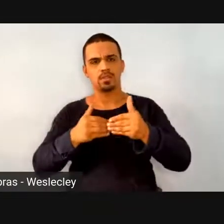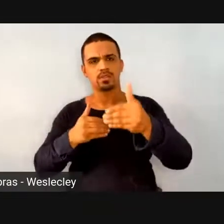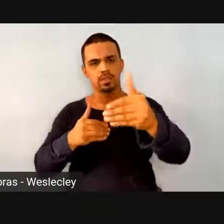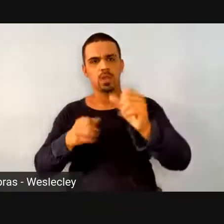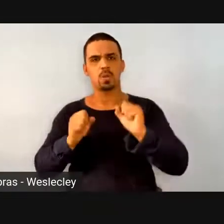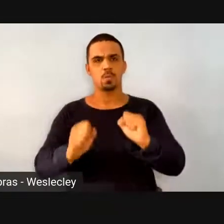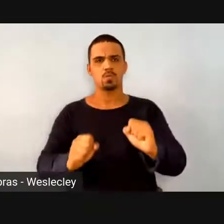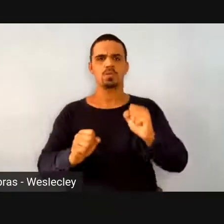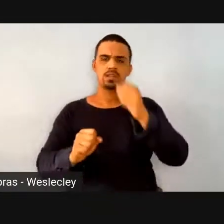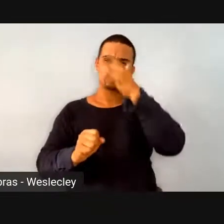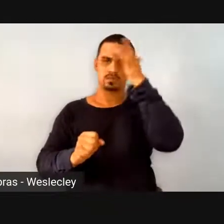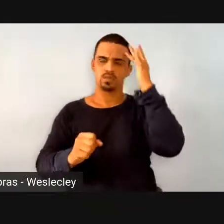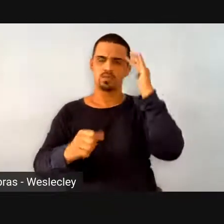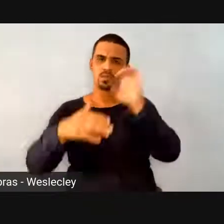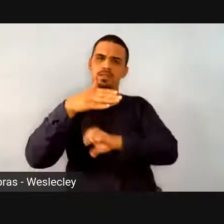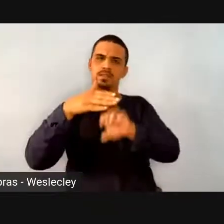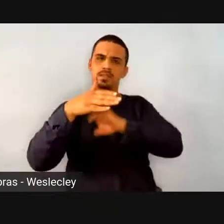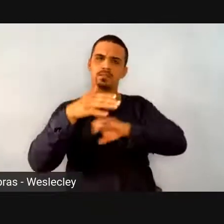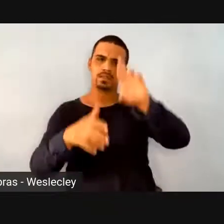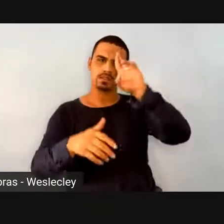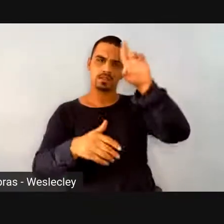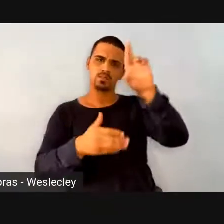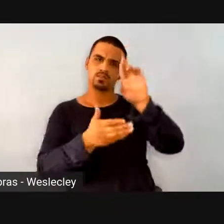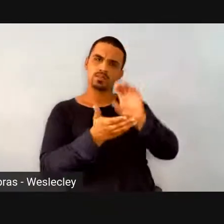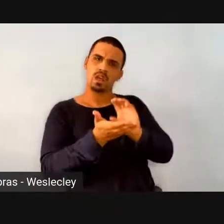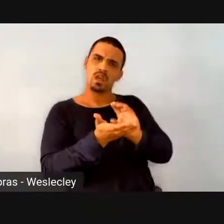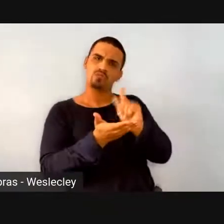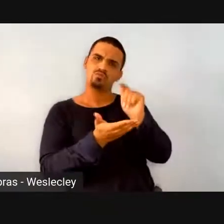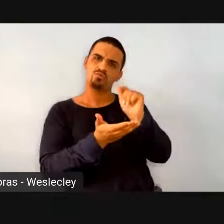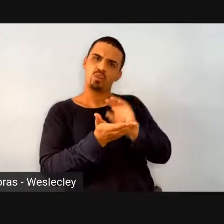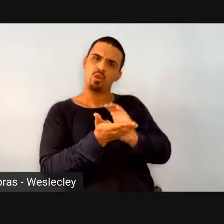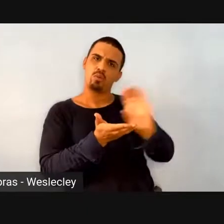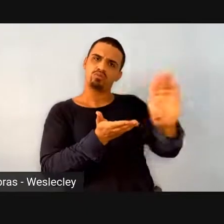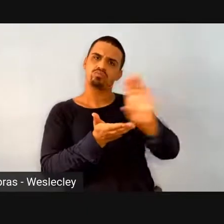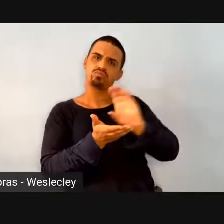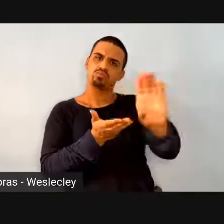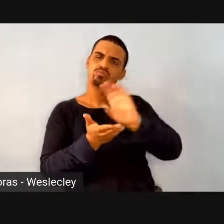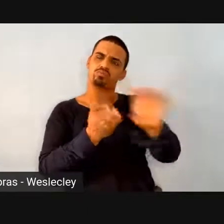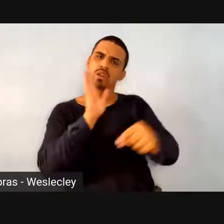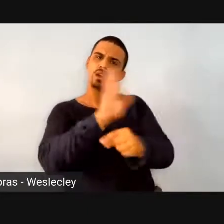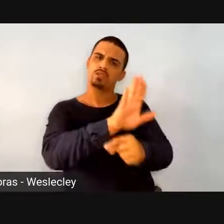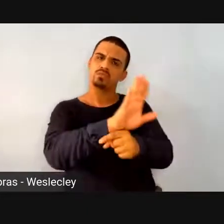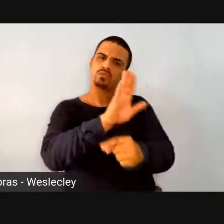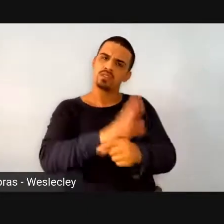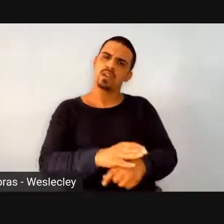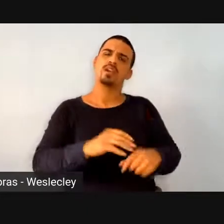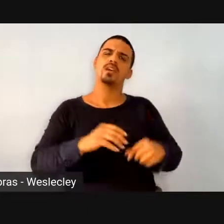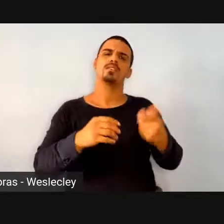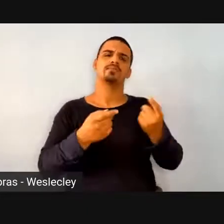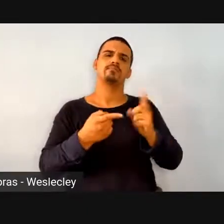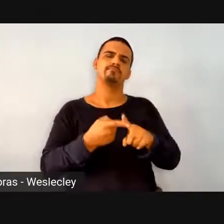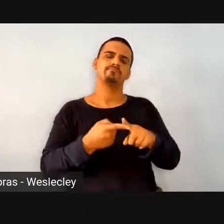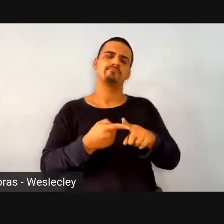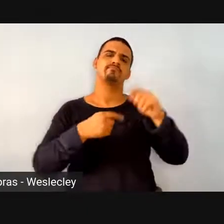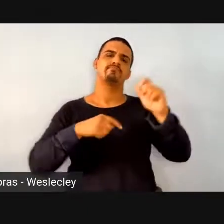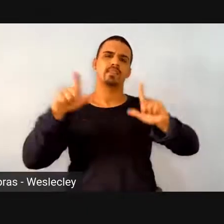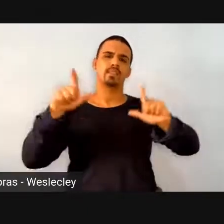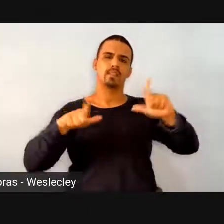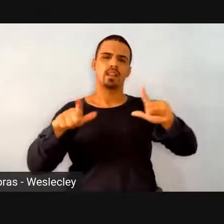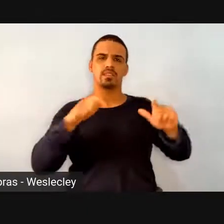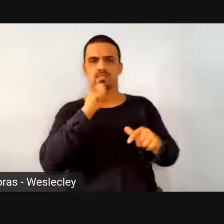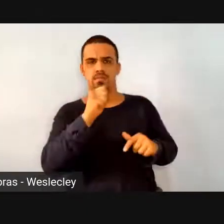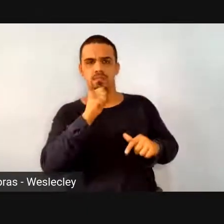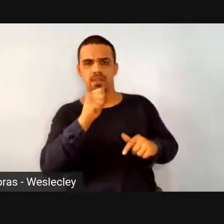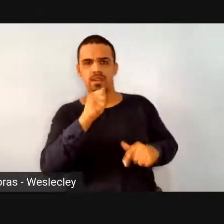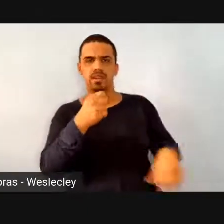empresas doassem para que a sociedade, né, seja via imprensa, academia, cidadãos